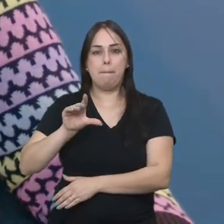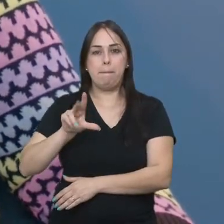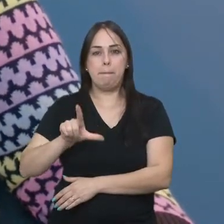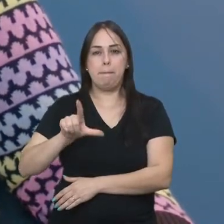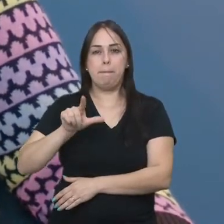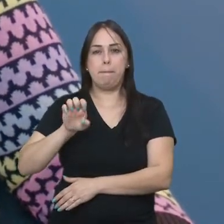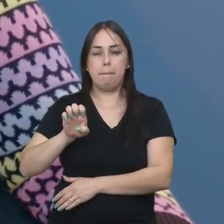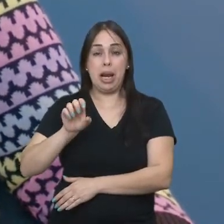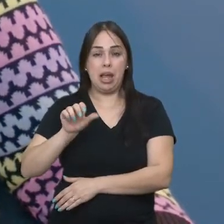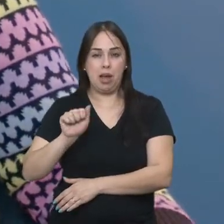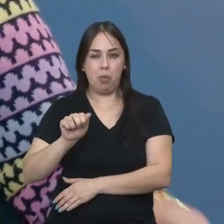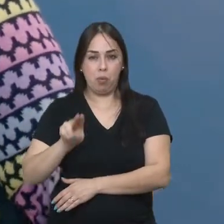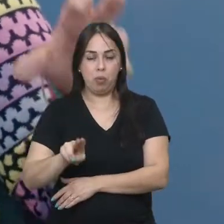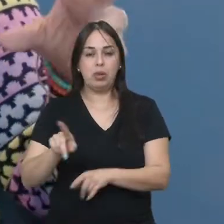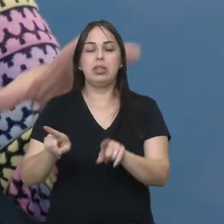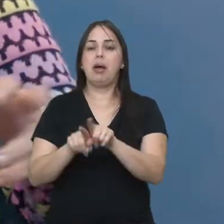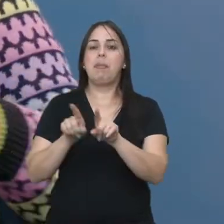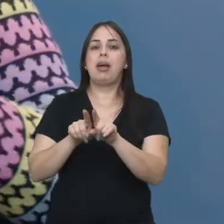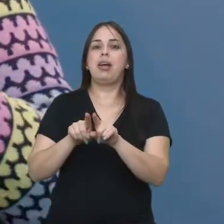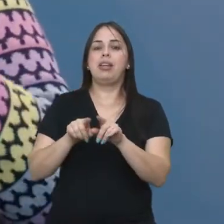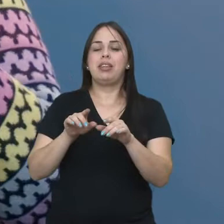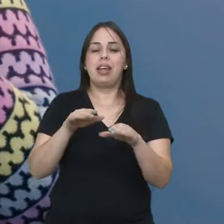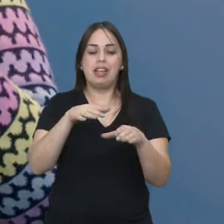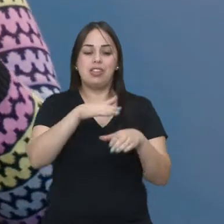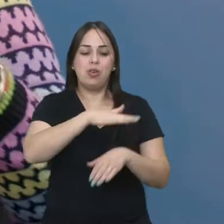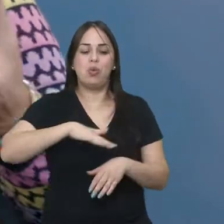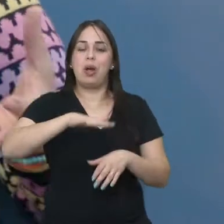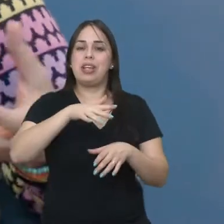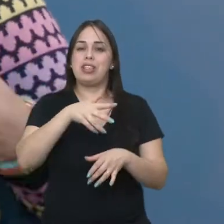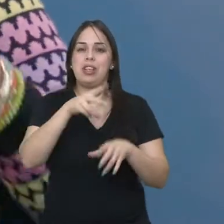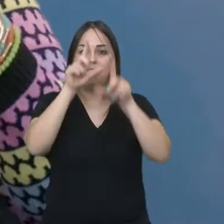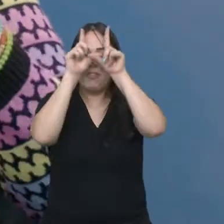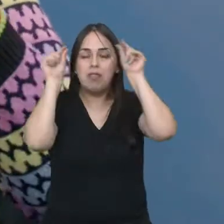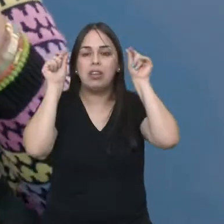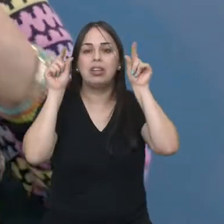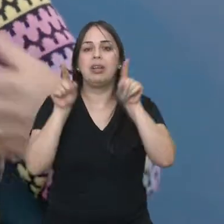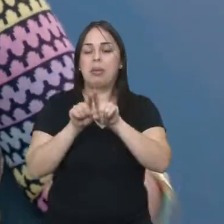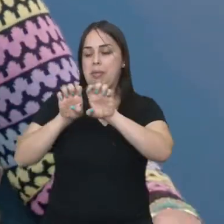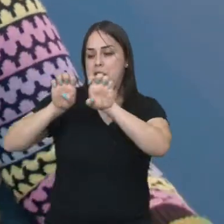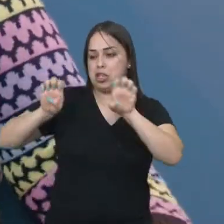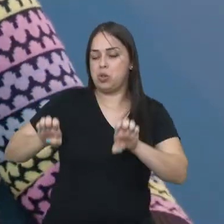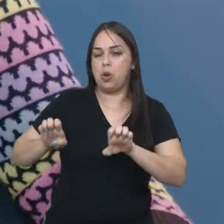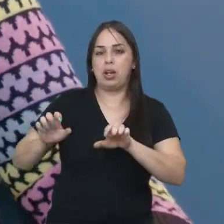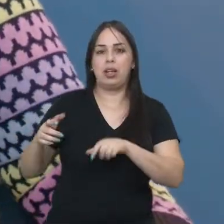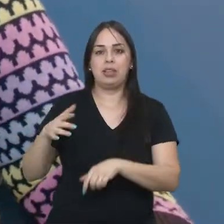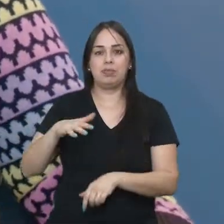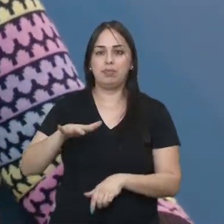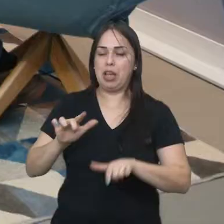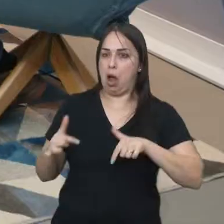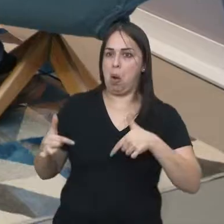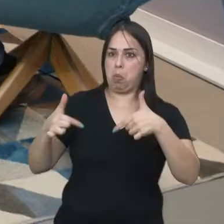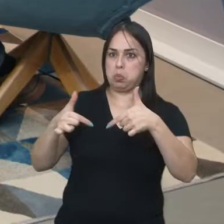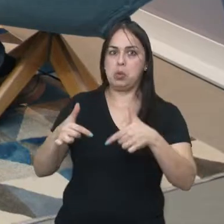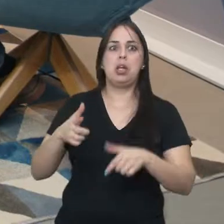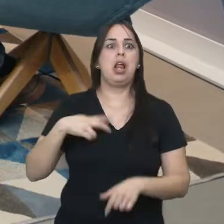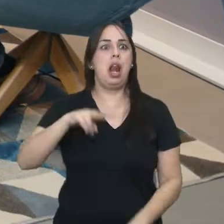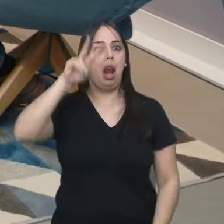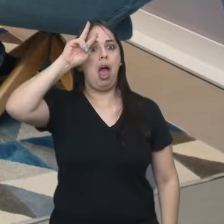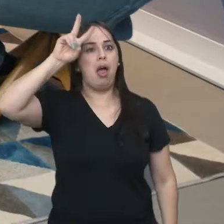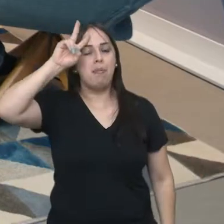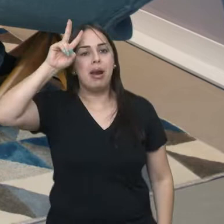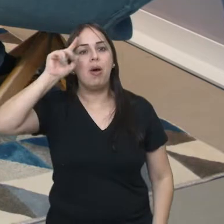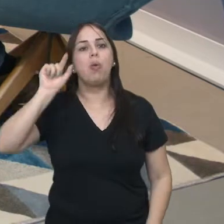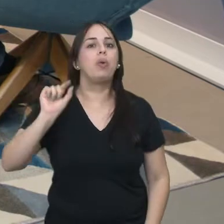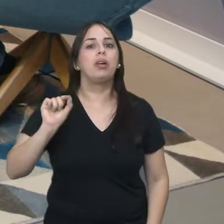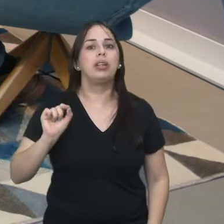escolas de enfermagem, as escolas de medicina, a gente montava postos para fazer a vacina, então você tem uma boa estrutura. Toda uma mobilização. Mobilização, né? E você